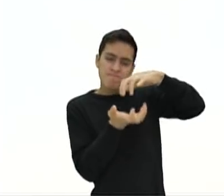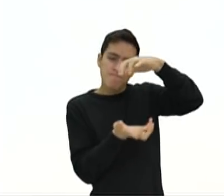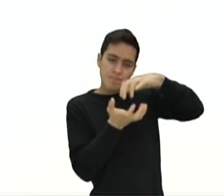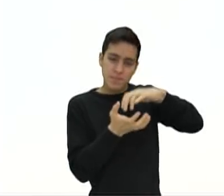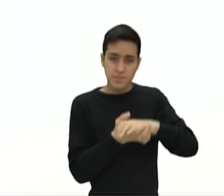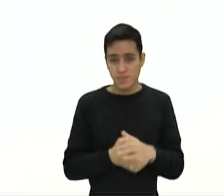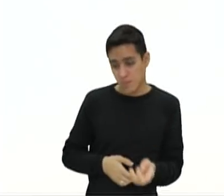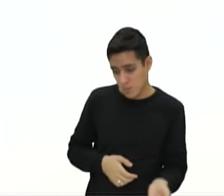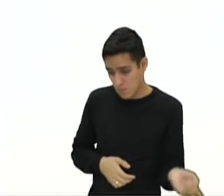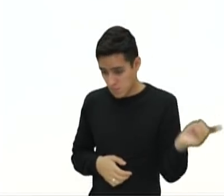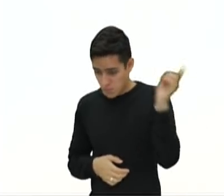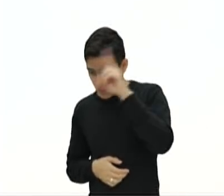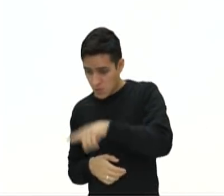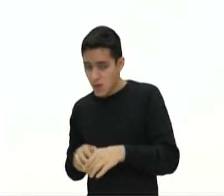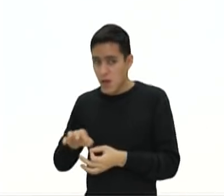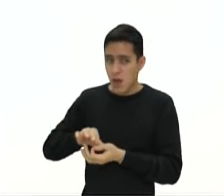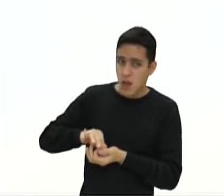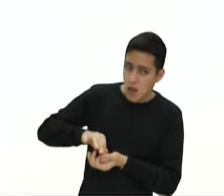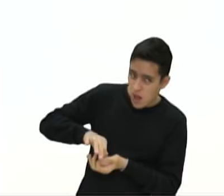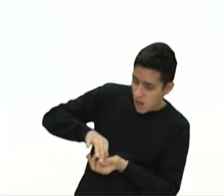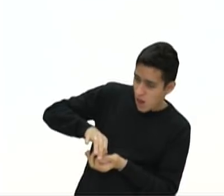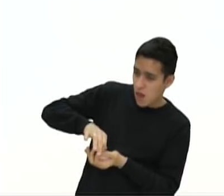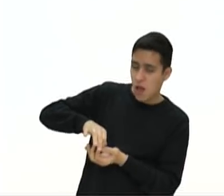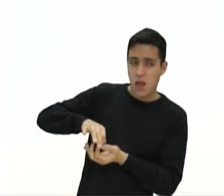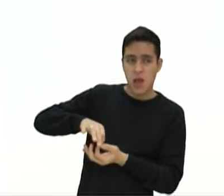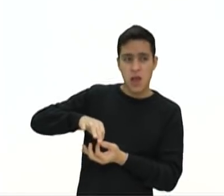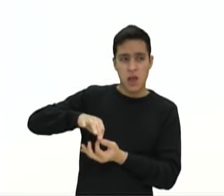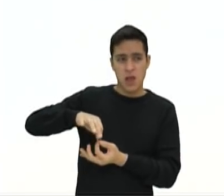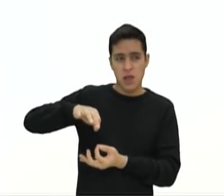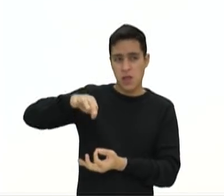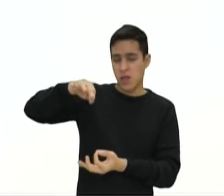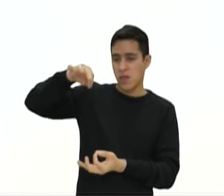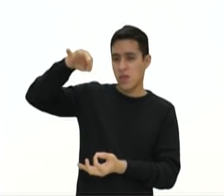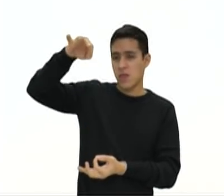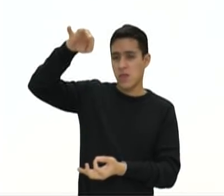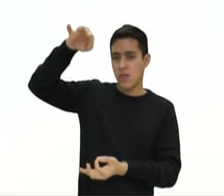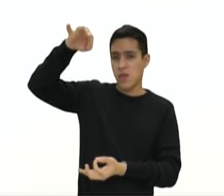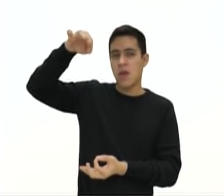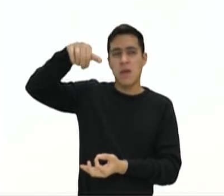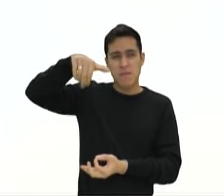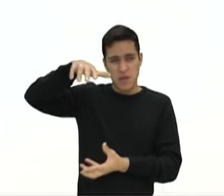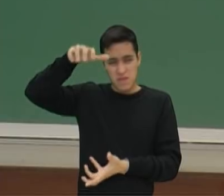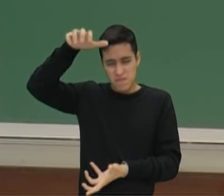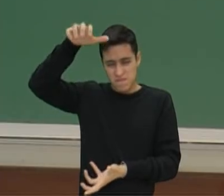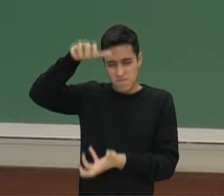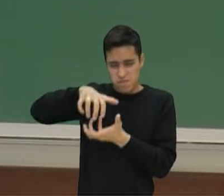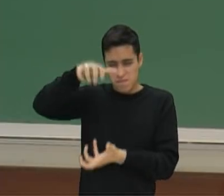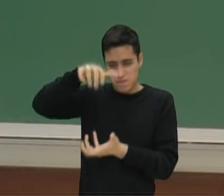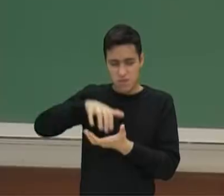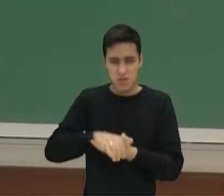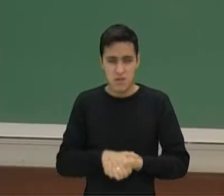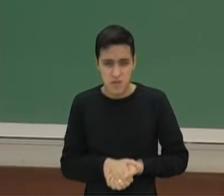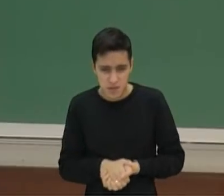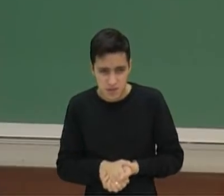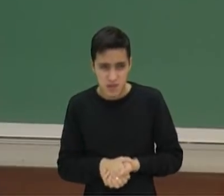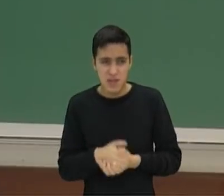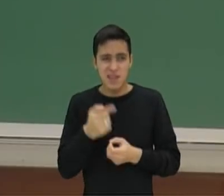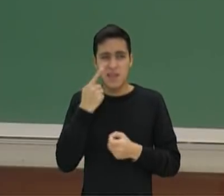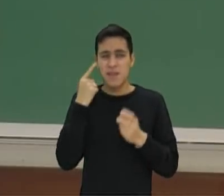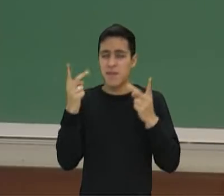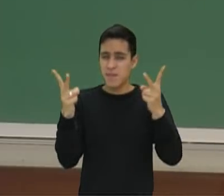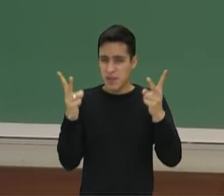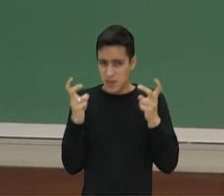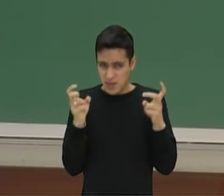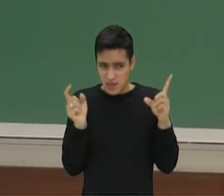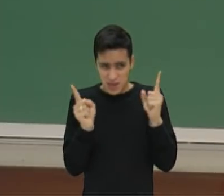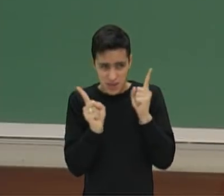atmosférica. E menor altitude, maior pressão atmosférica. Percebam que é